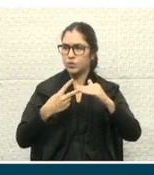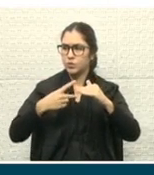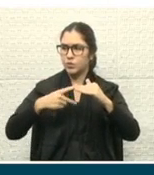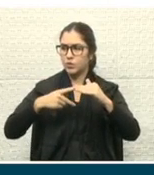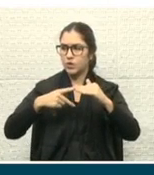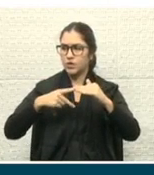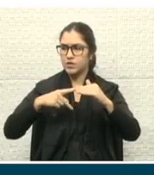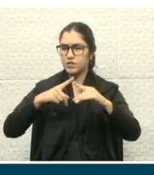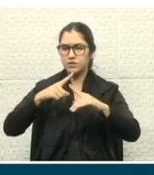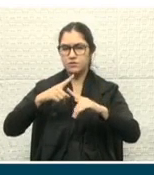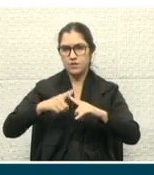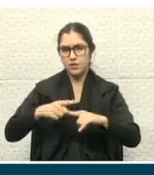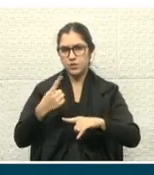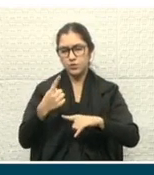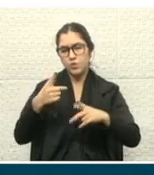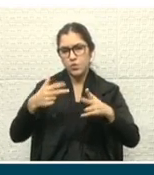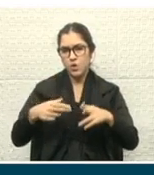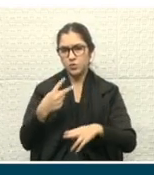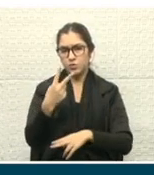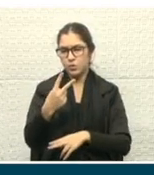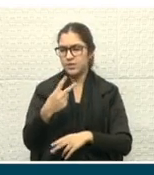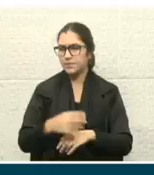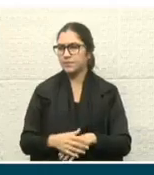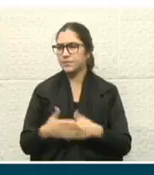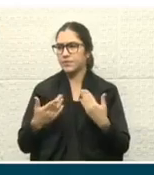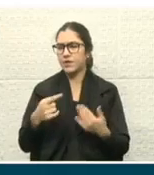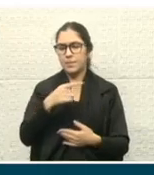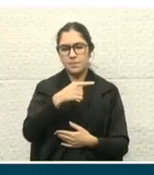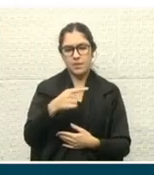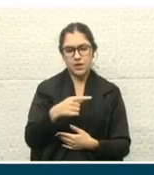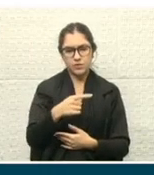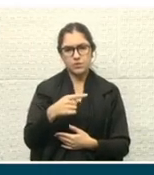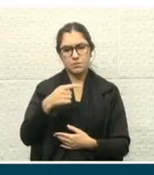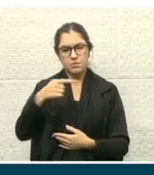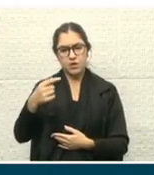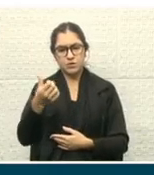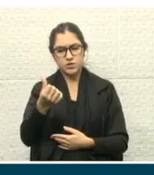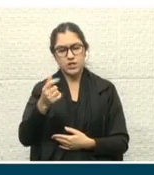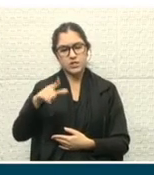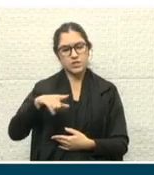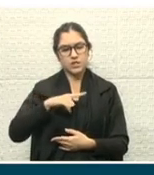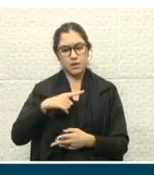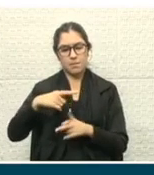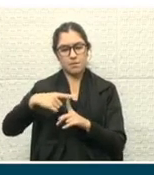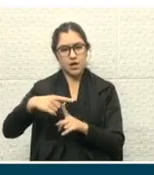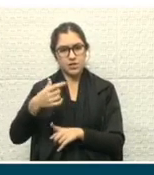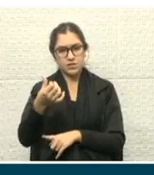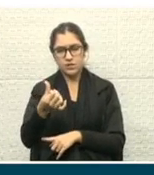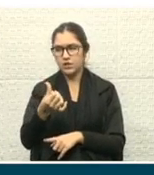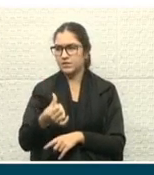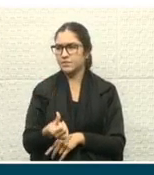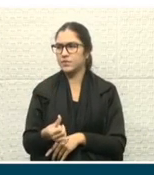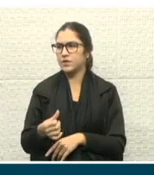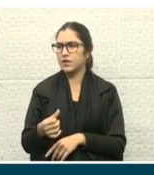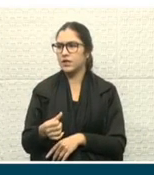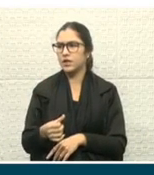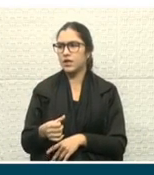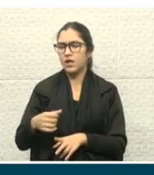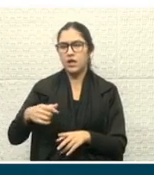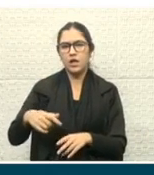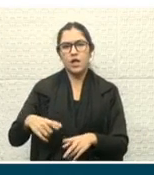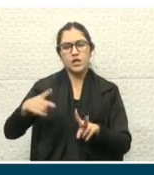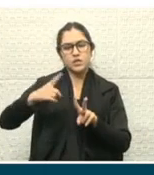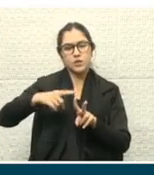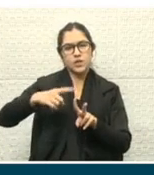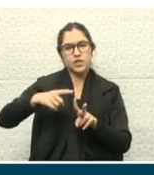igual a 2. Bom, menos 6 resulta em mais 6, raiz quadrada de